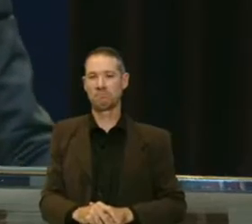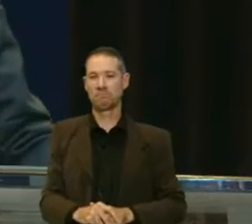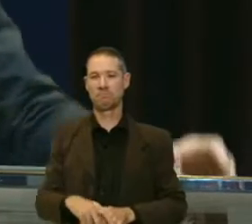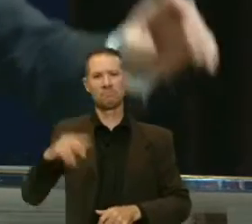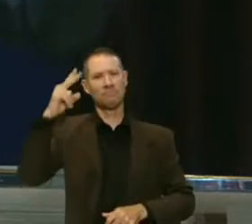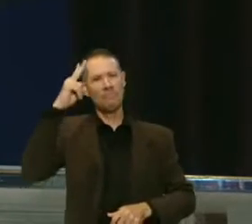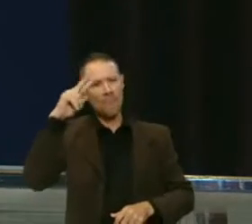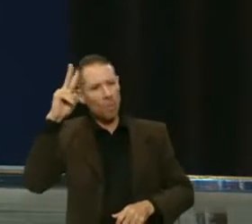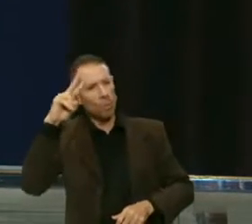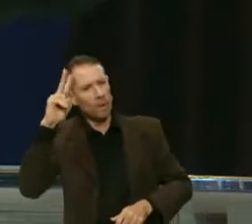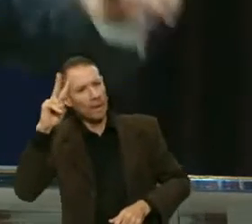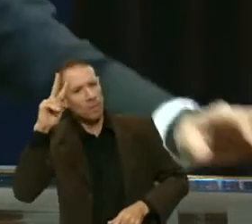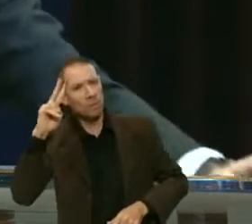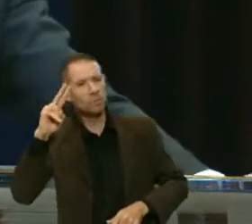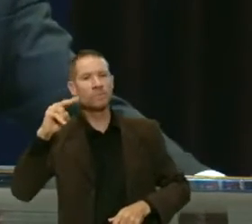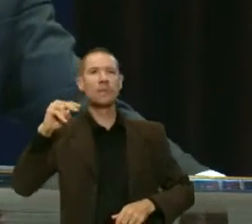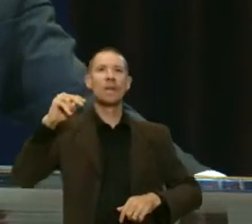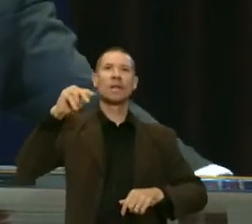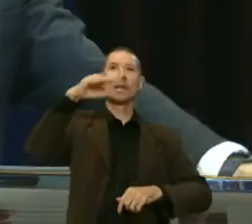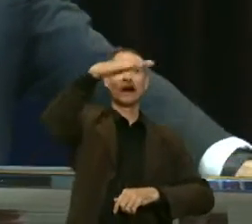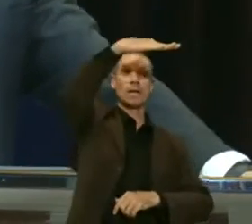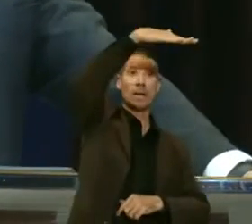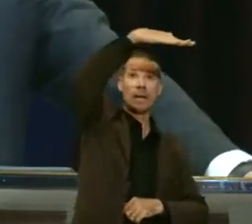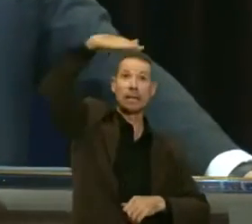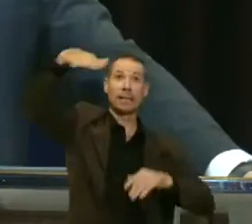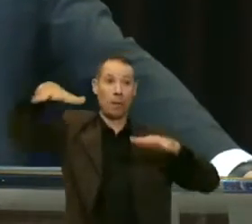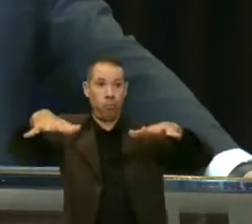Eu lembro um dia aqui na galeria.